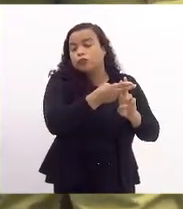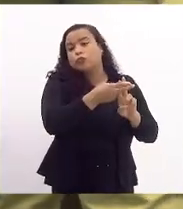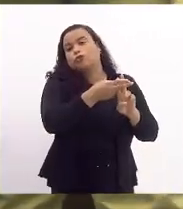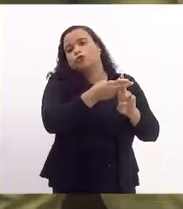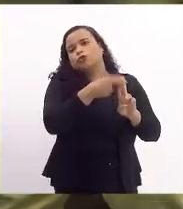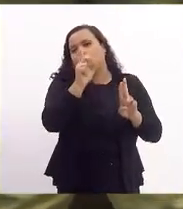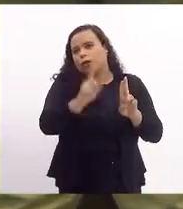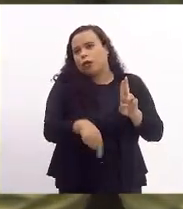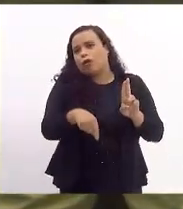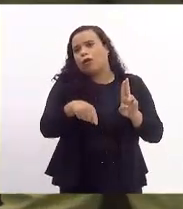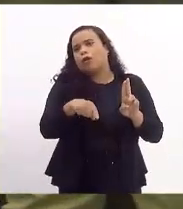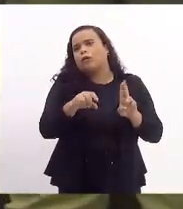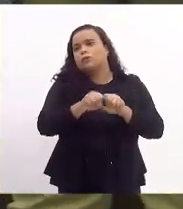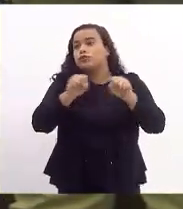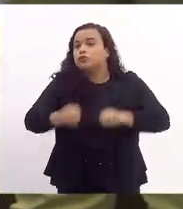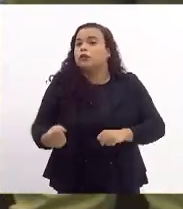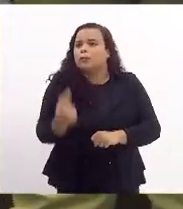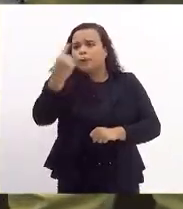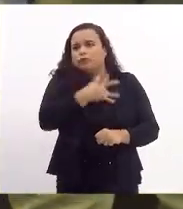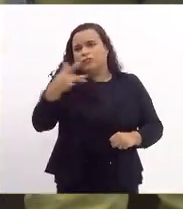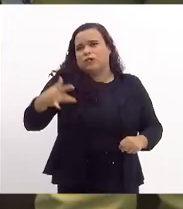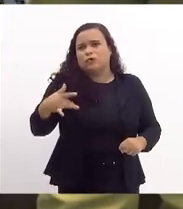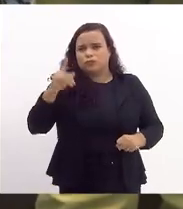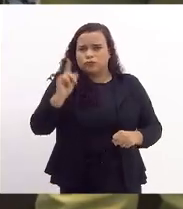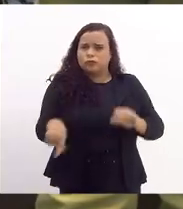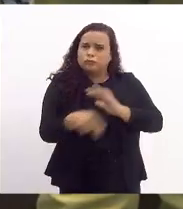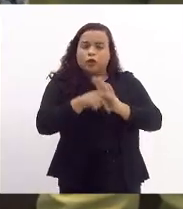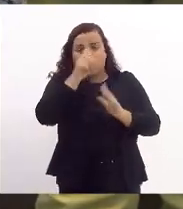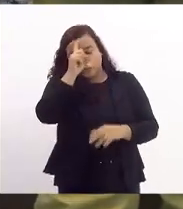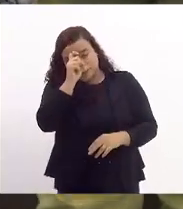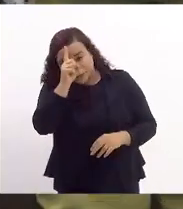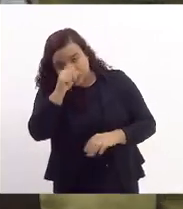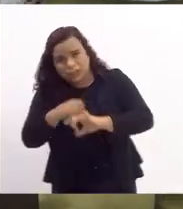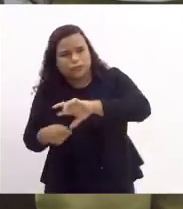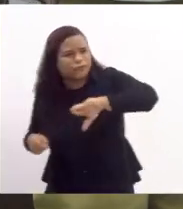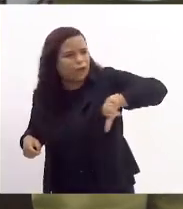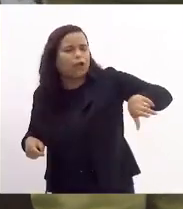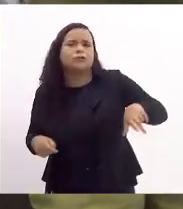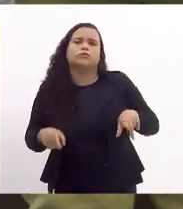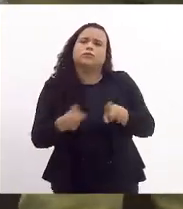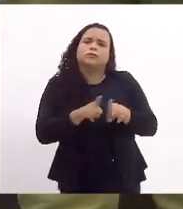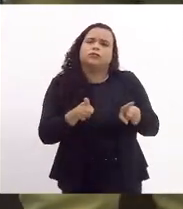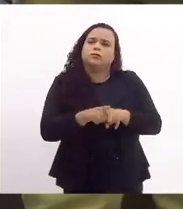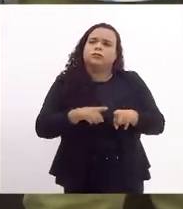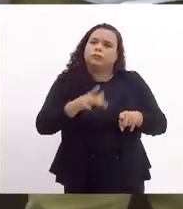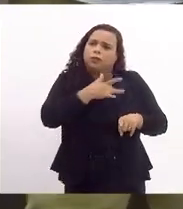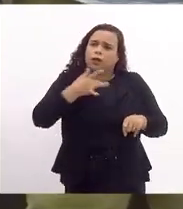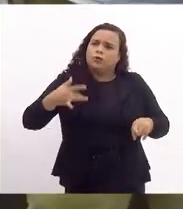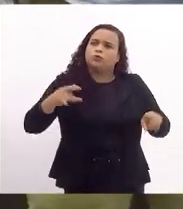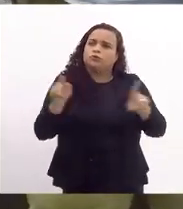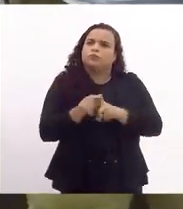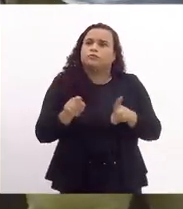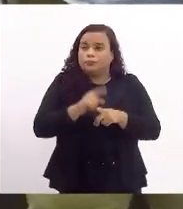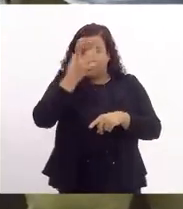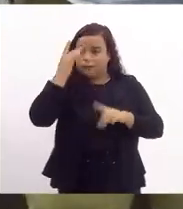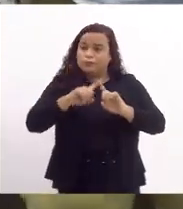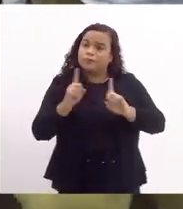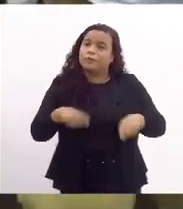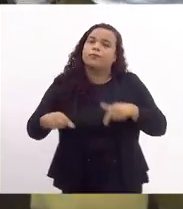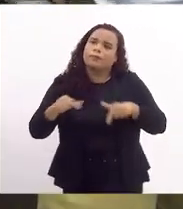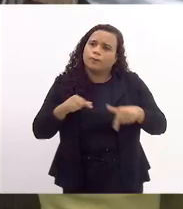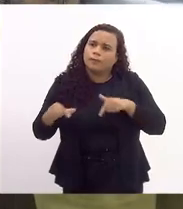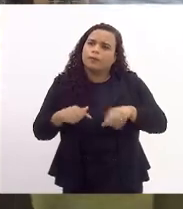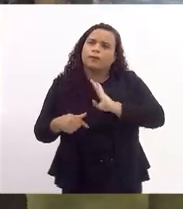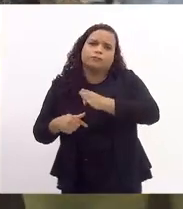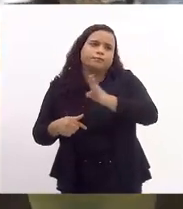de Saúde é uma abstração é feita de hospitais é feito de unidade de saúde que é feita de servidores e servidores que trabalham